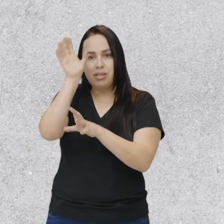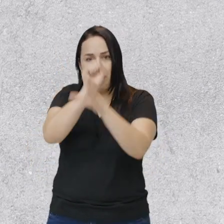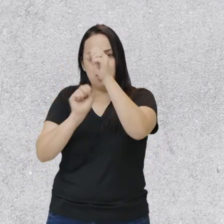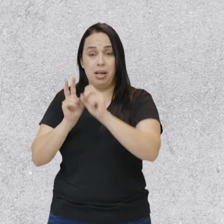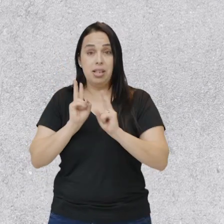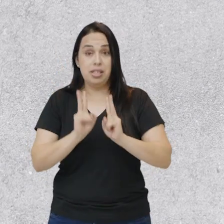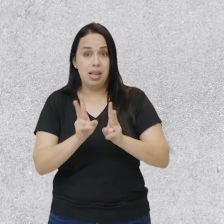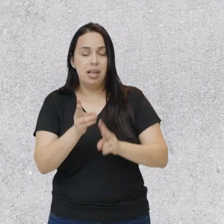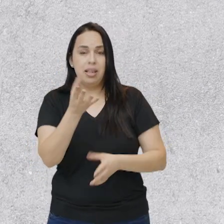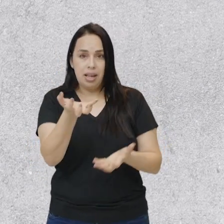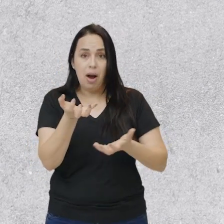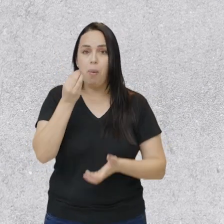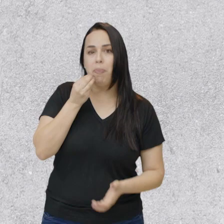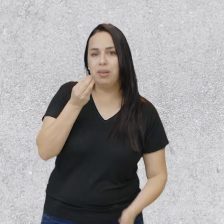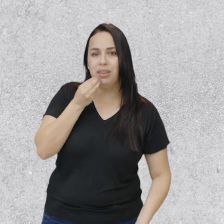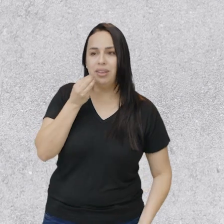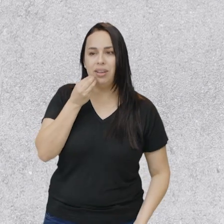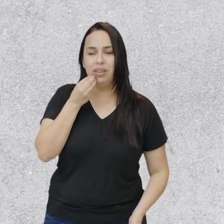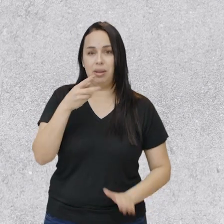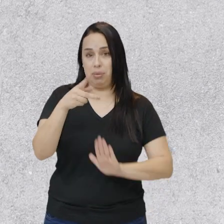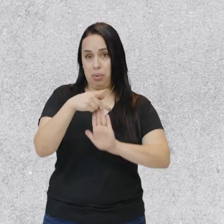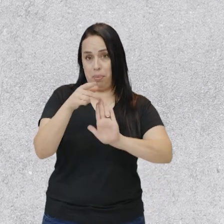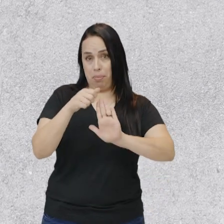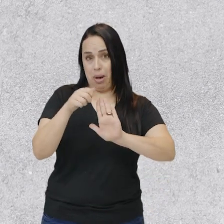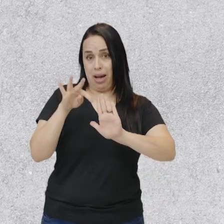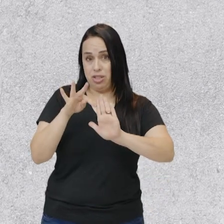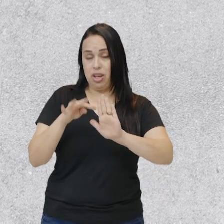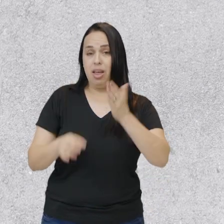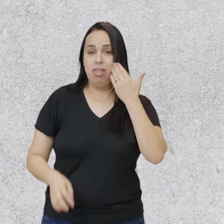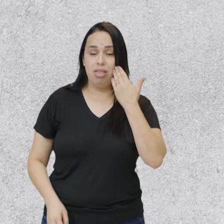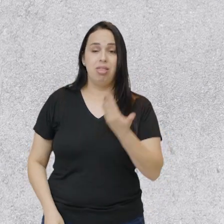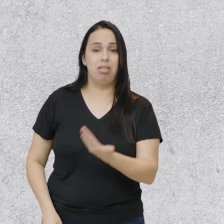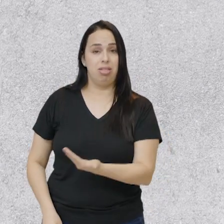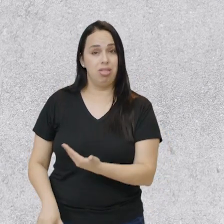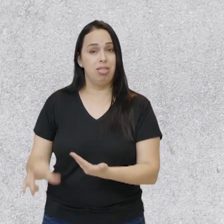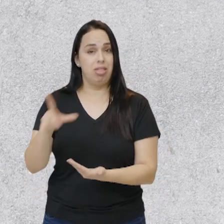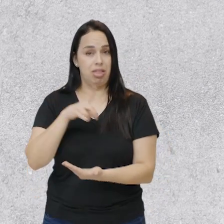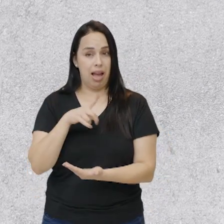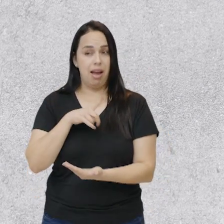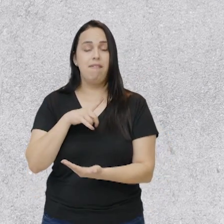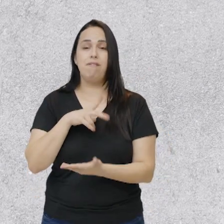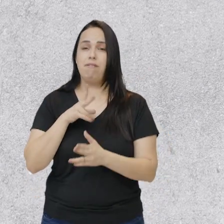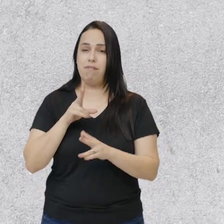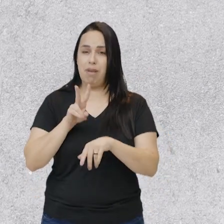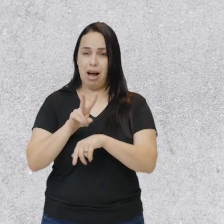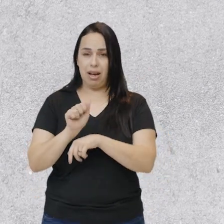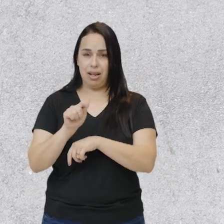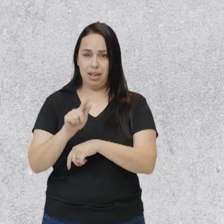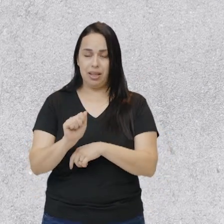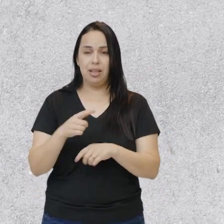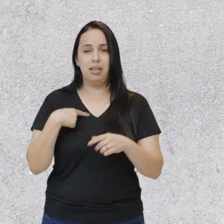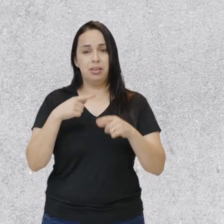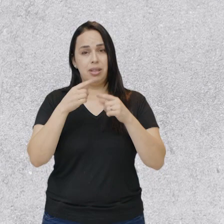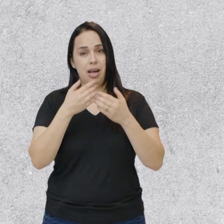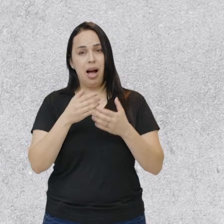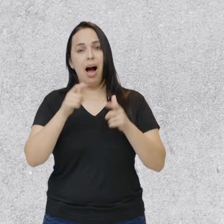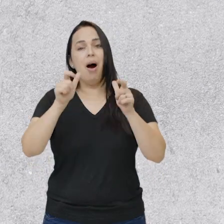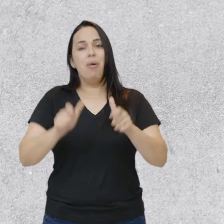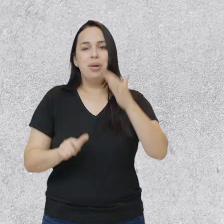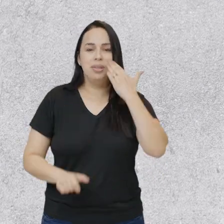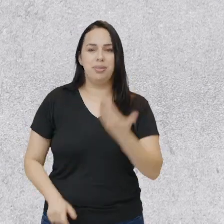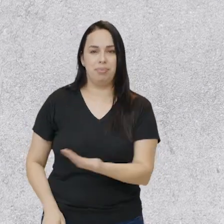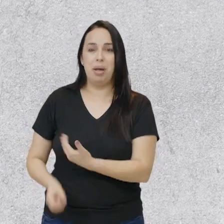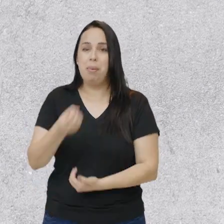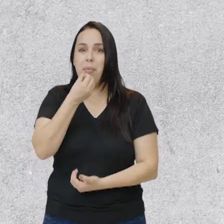constante. Se você está em busca de uma oportunidade, o PAT em São José dos Campos tem sempre vagas na área. Confira aqui